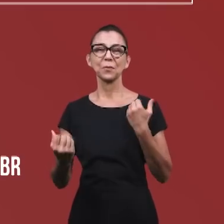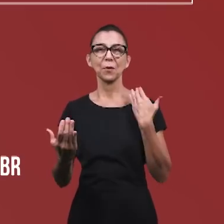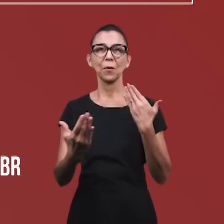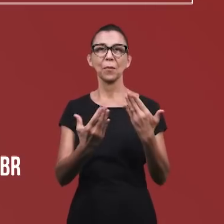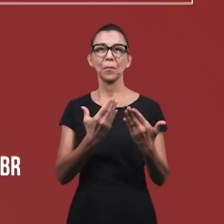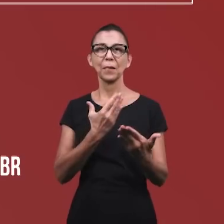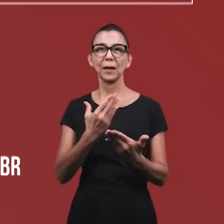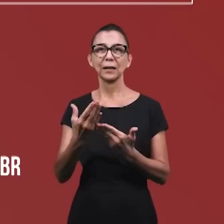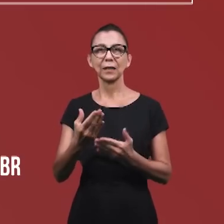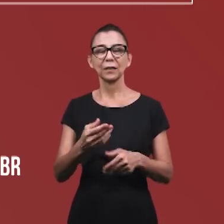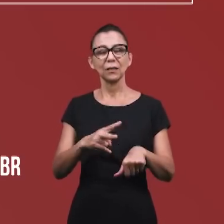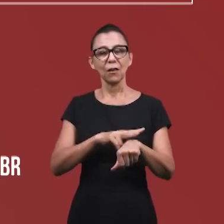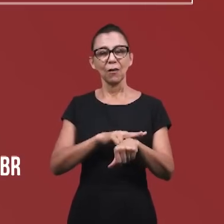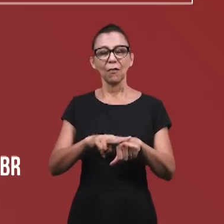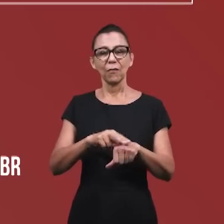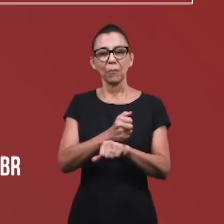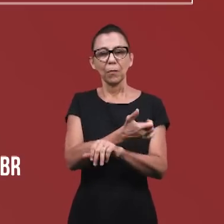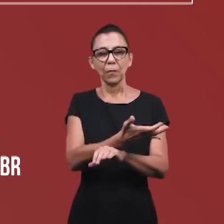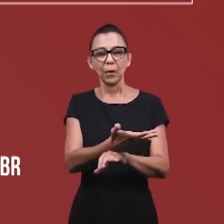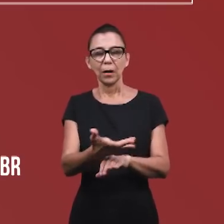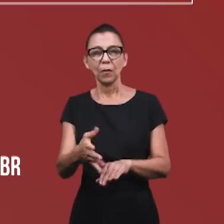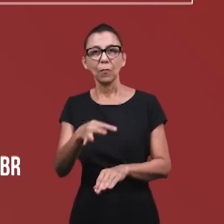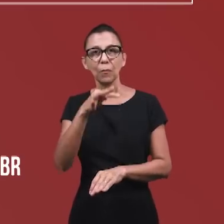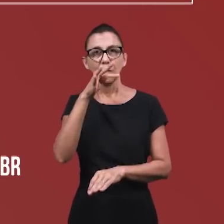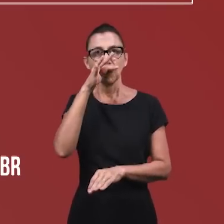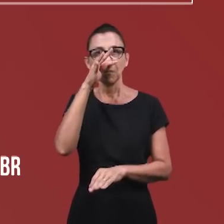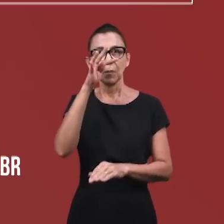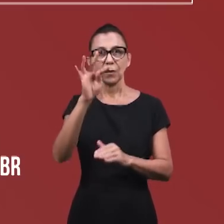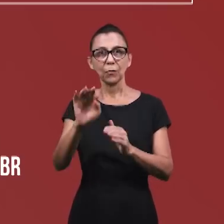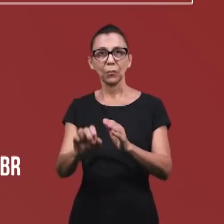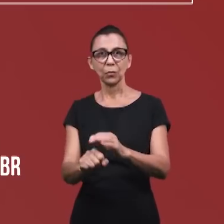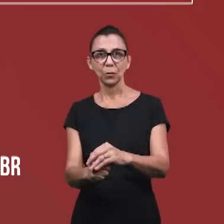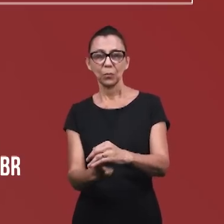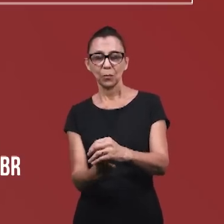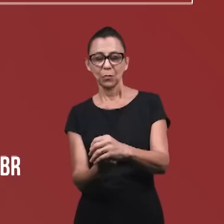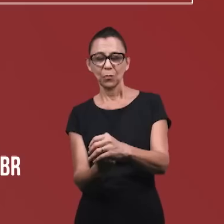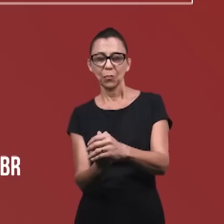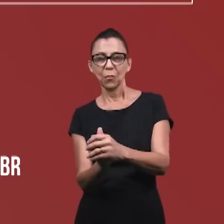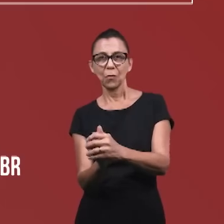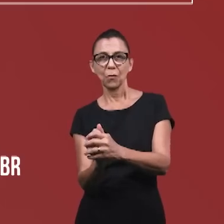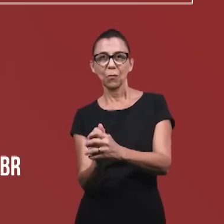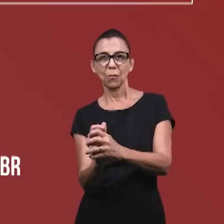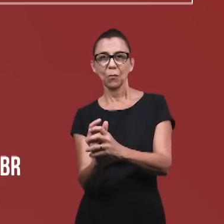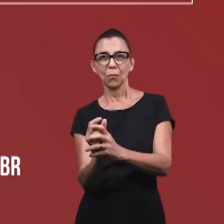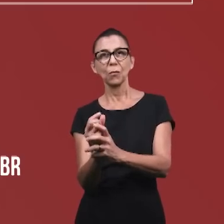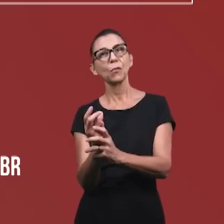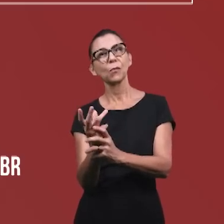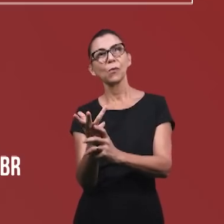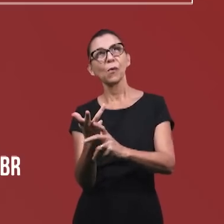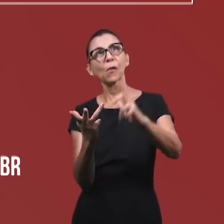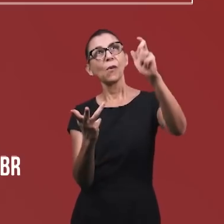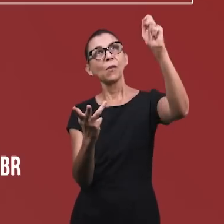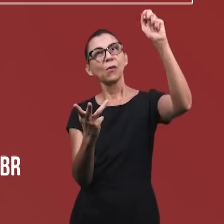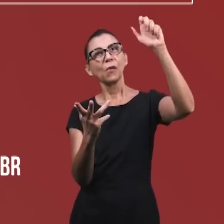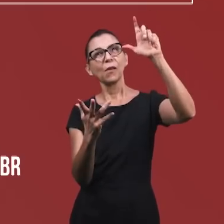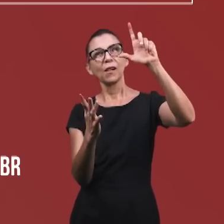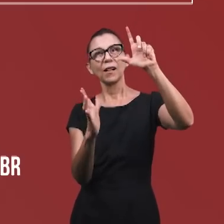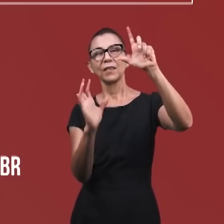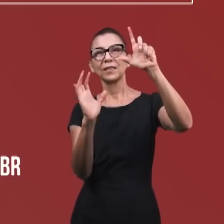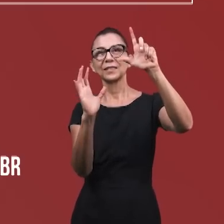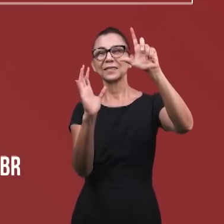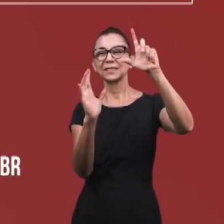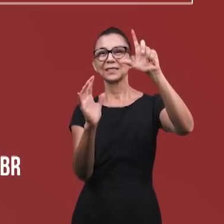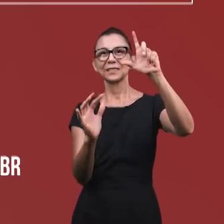desponta para a luz do sol, assim brilhou um dia